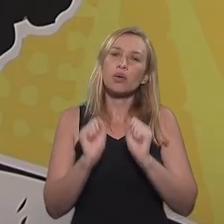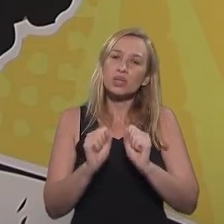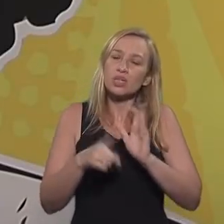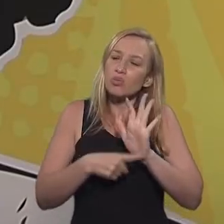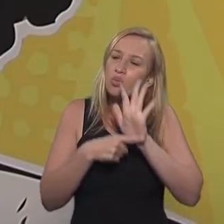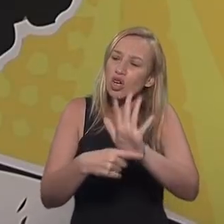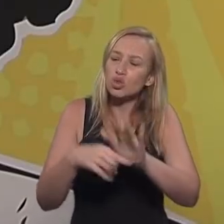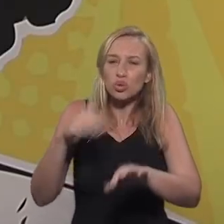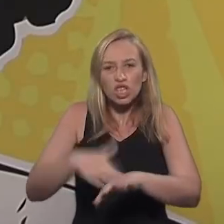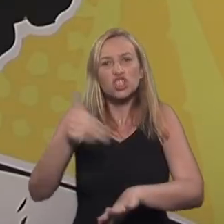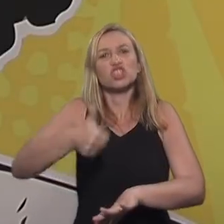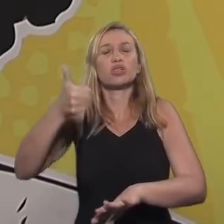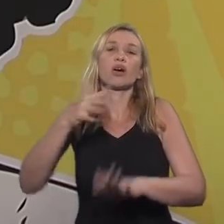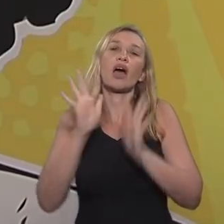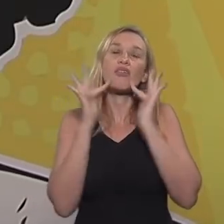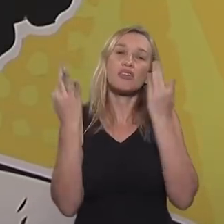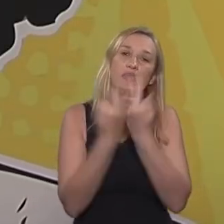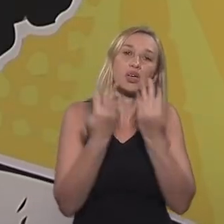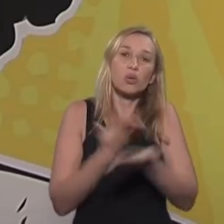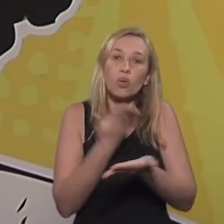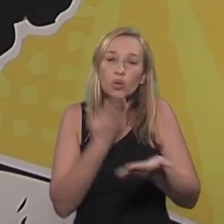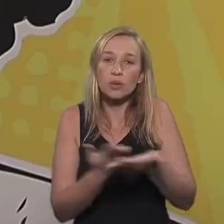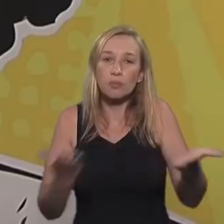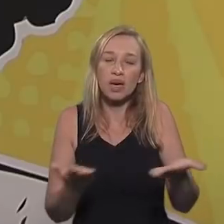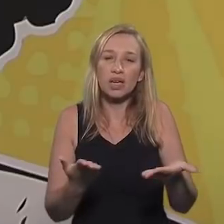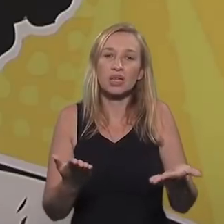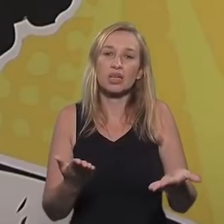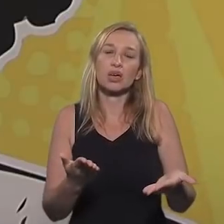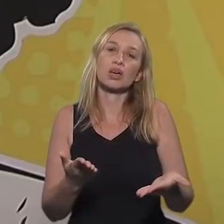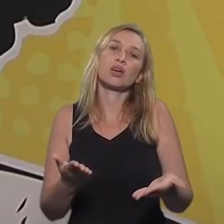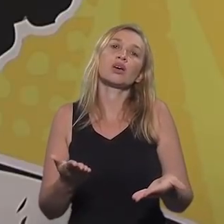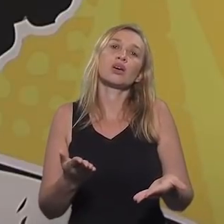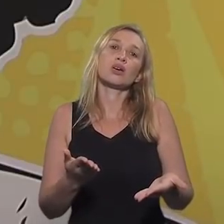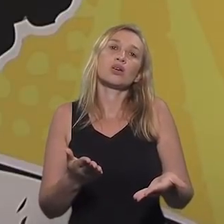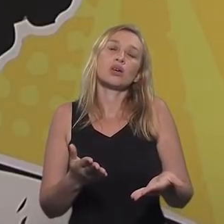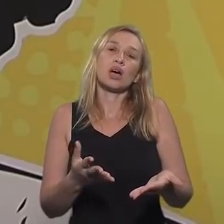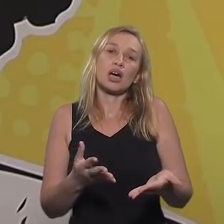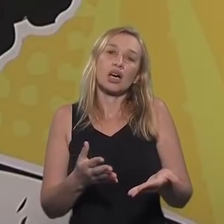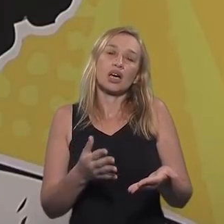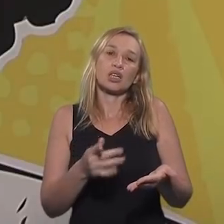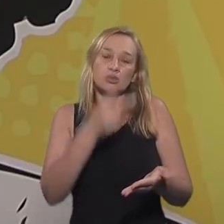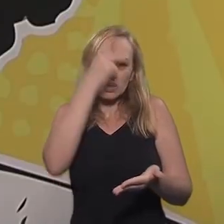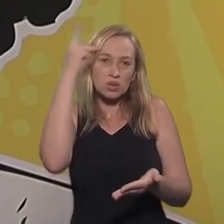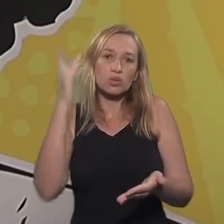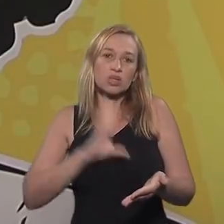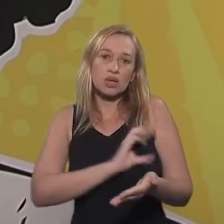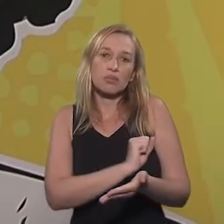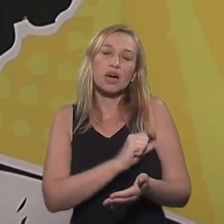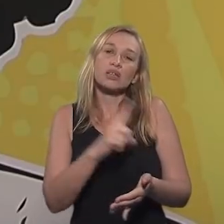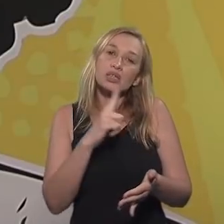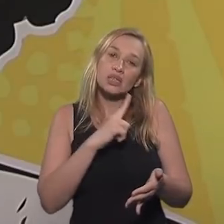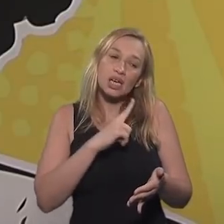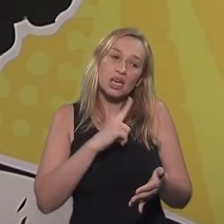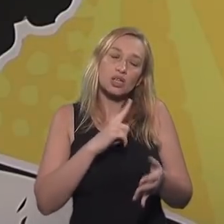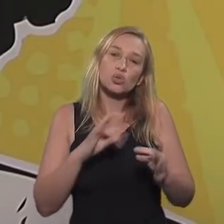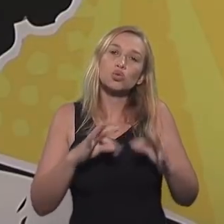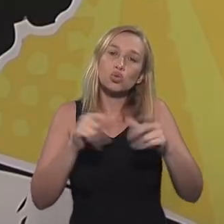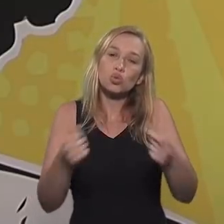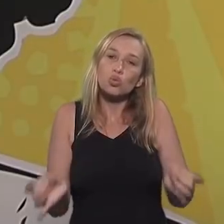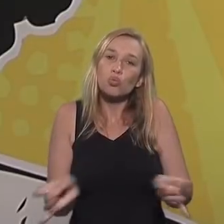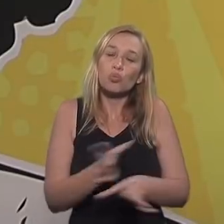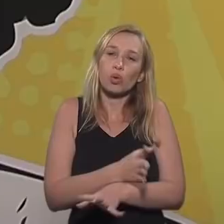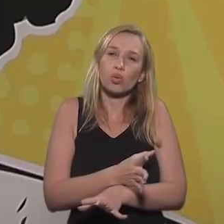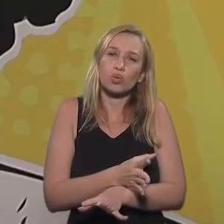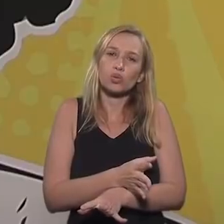possa dar um atendimento digno, né, às famílias que, quando perdem seus entes queridos, em alguns casos tem